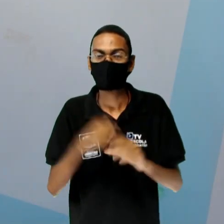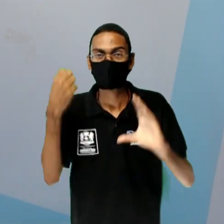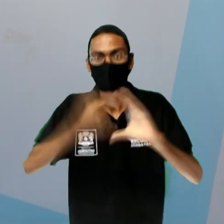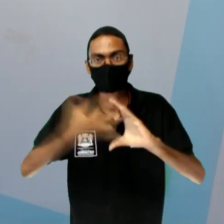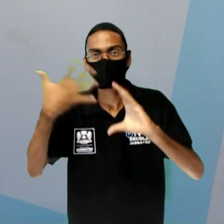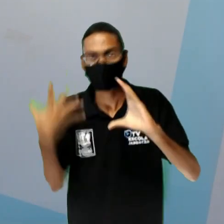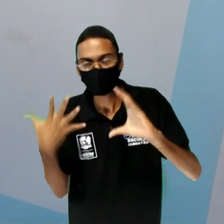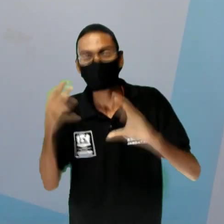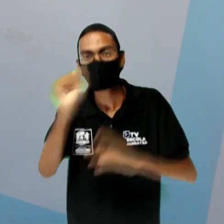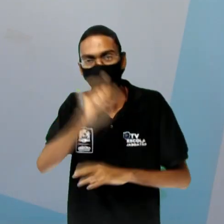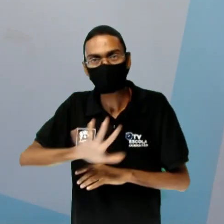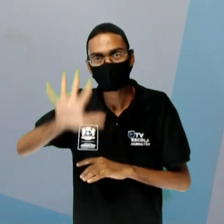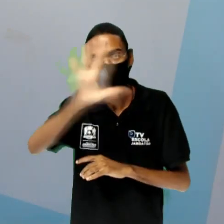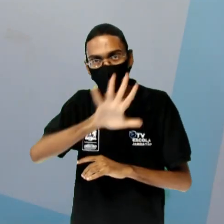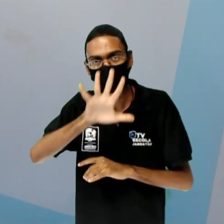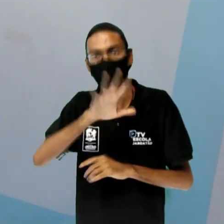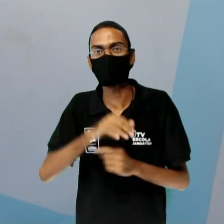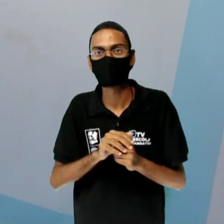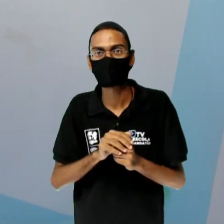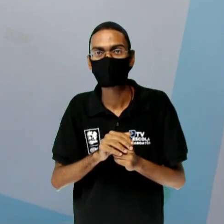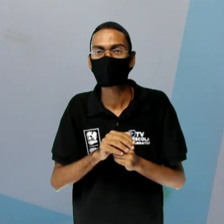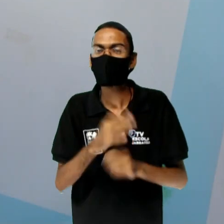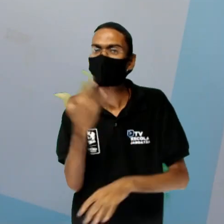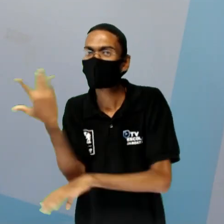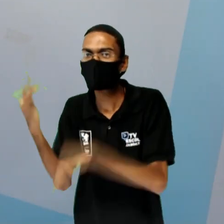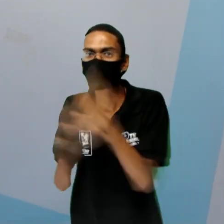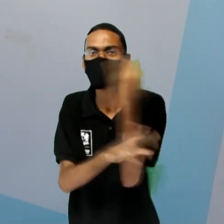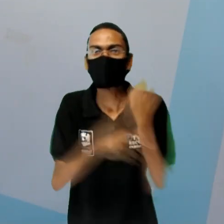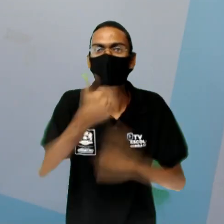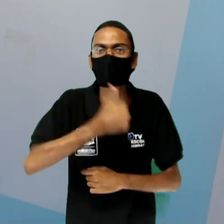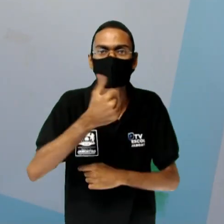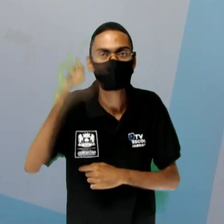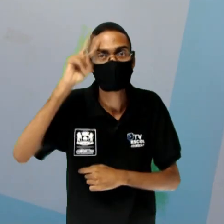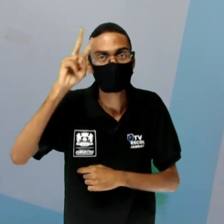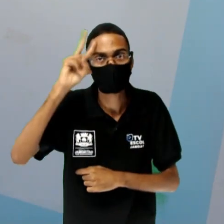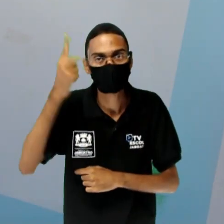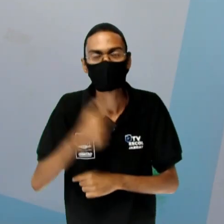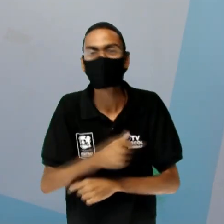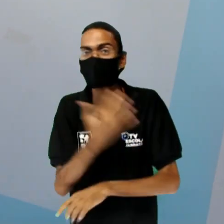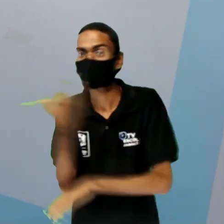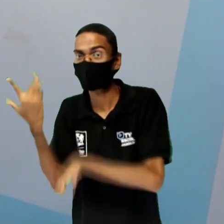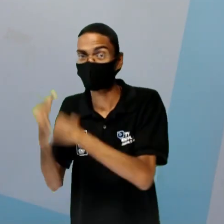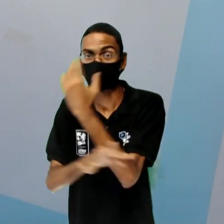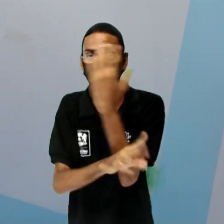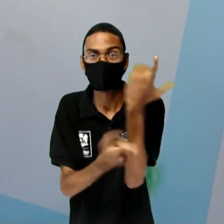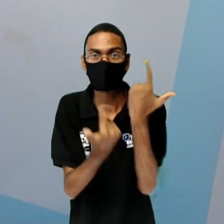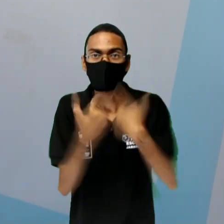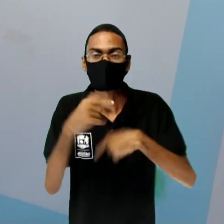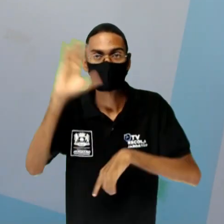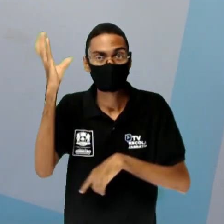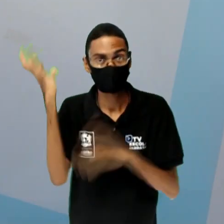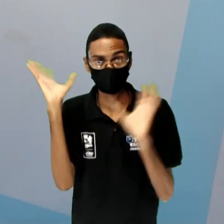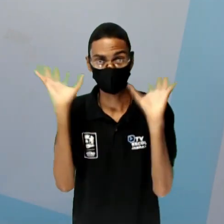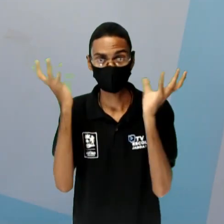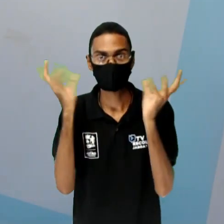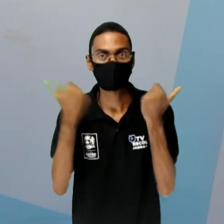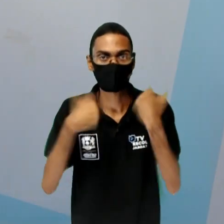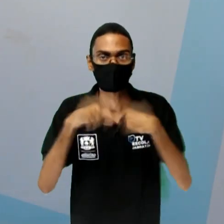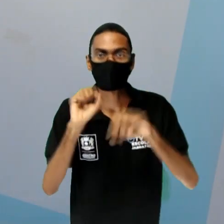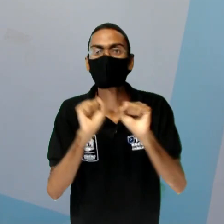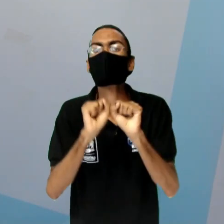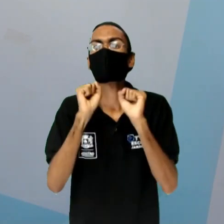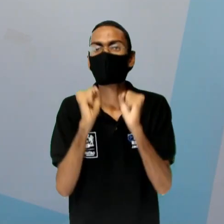asiático. Pessoal, com relação à vegetação, primeira coisa para a gente lembrar que vegetação e clima formam um binômio inseparável. Então,